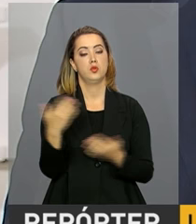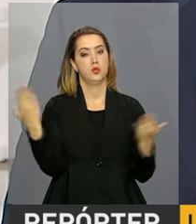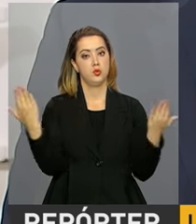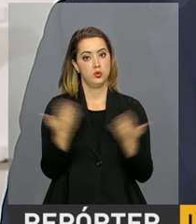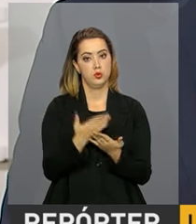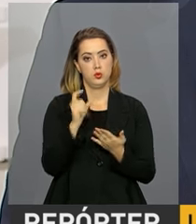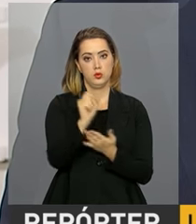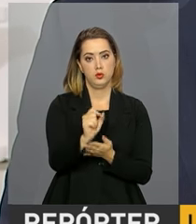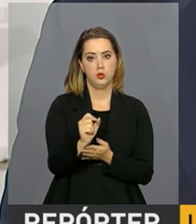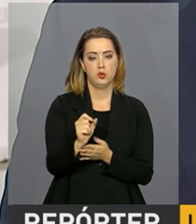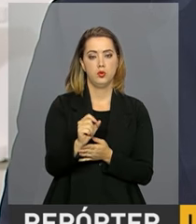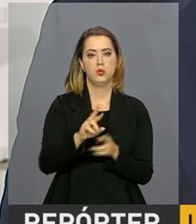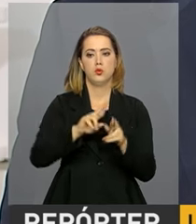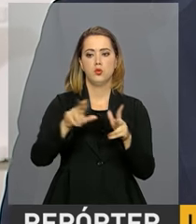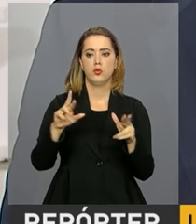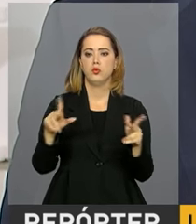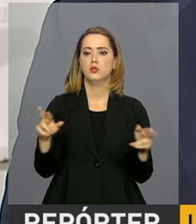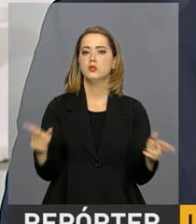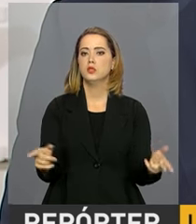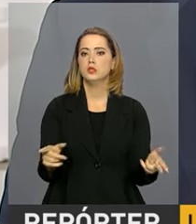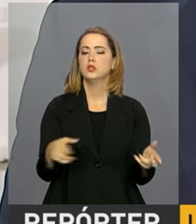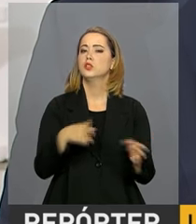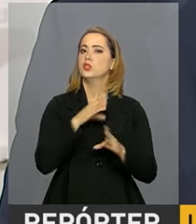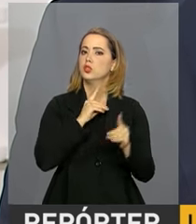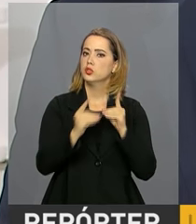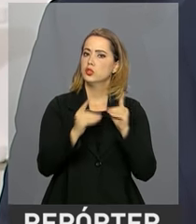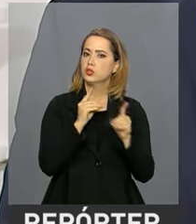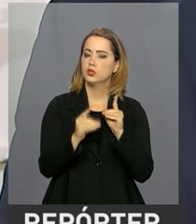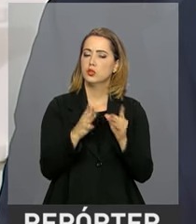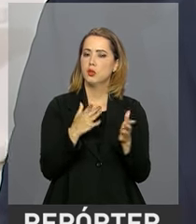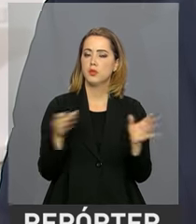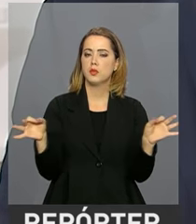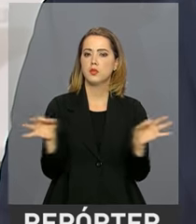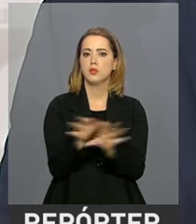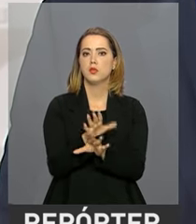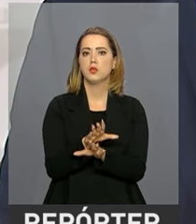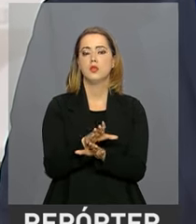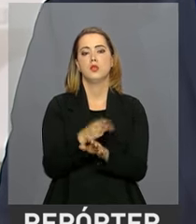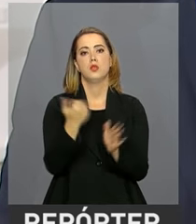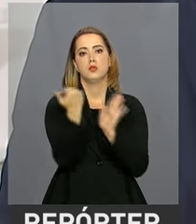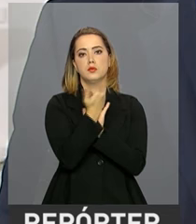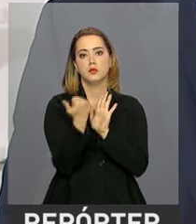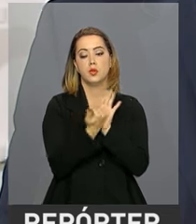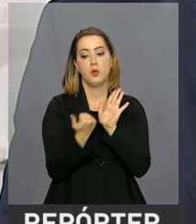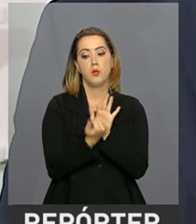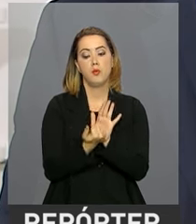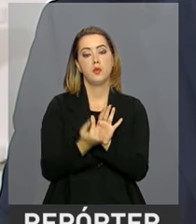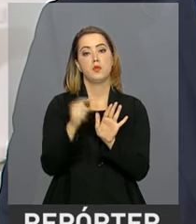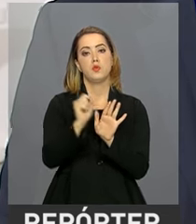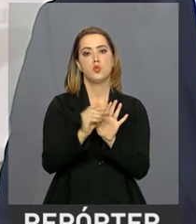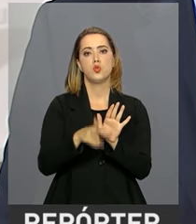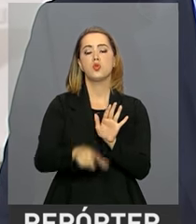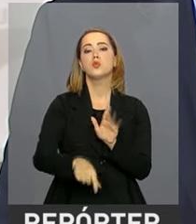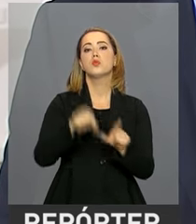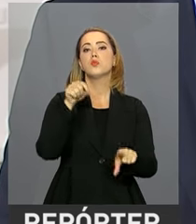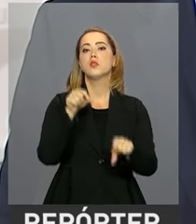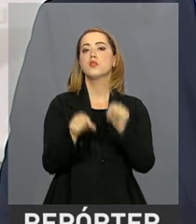se precisam para concretar projetos binacionais estão sentados juntos para